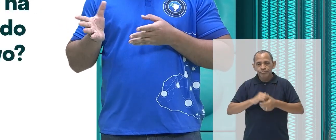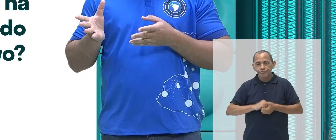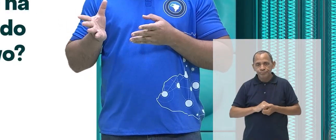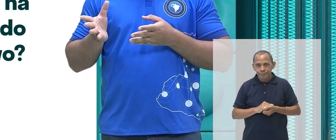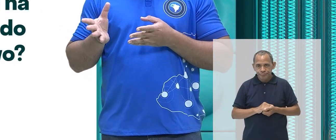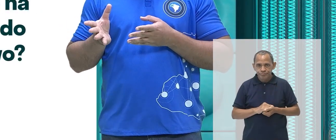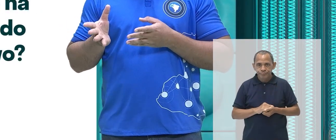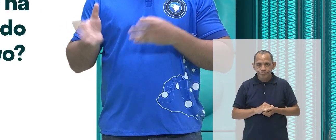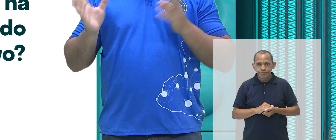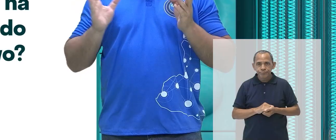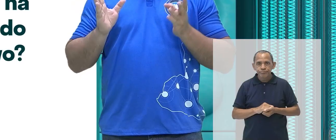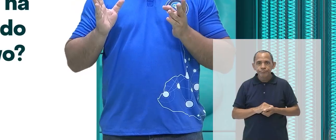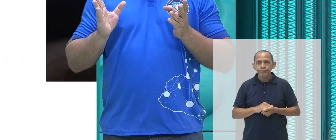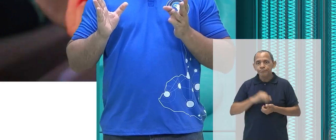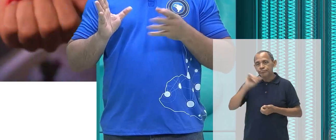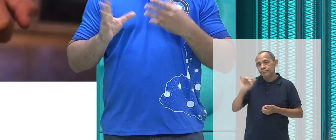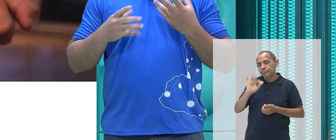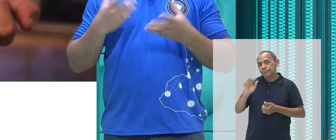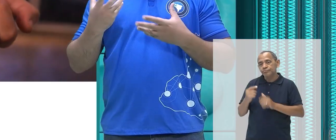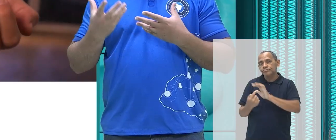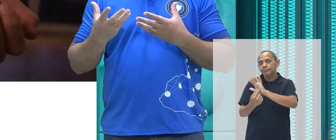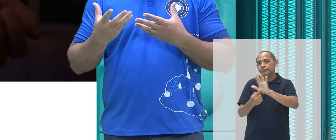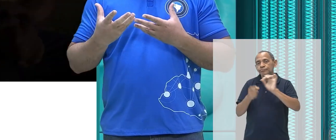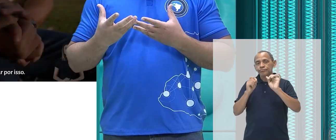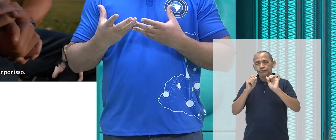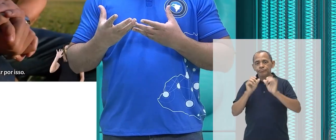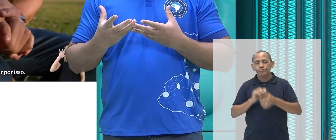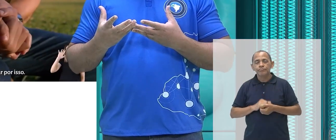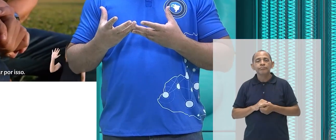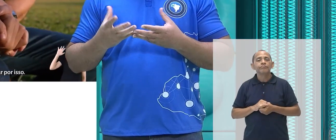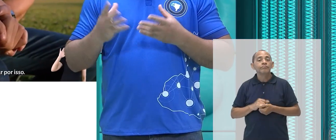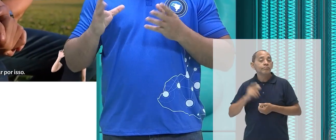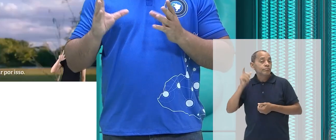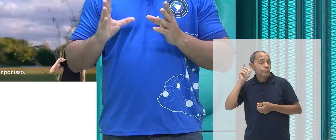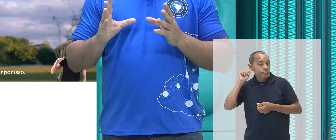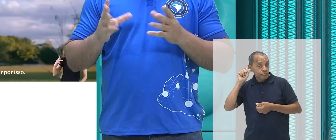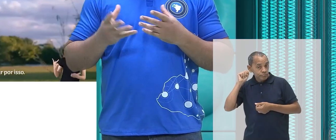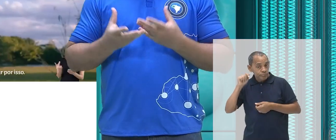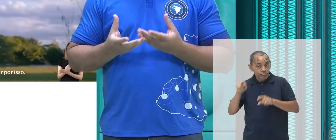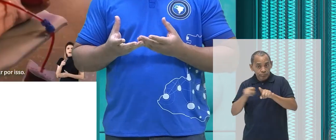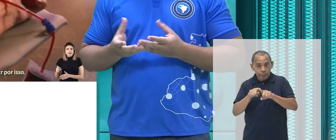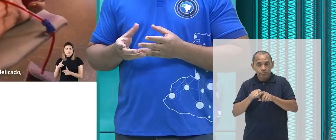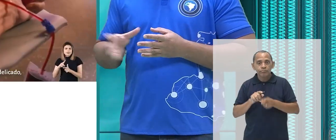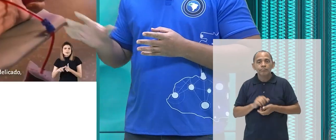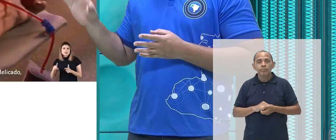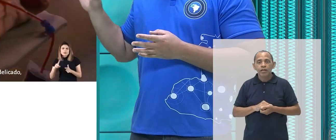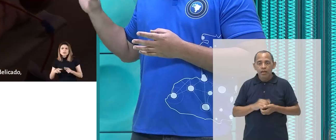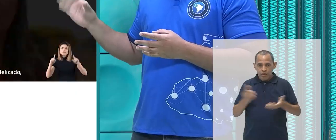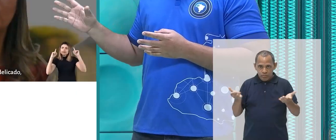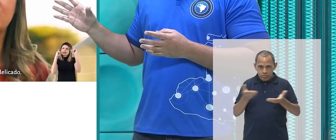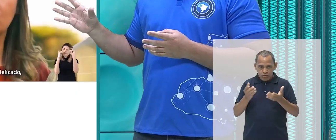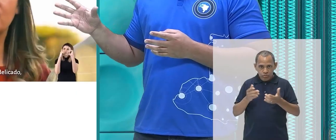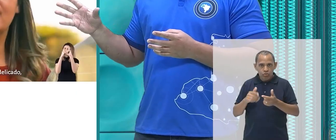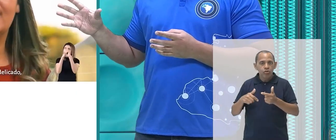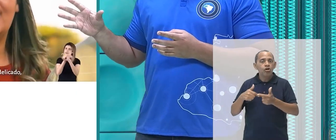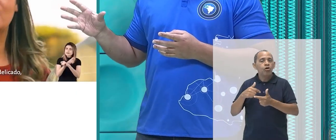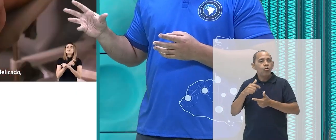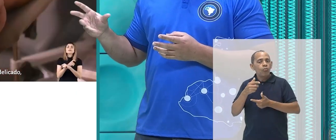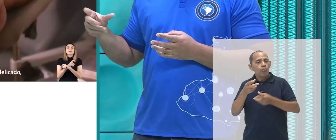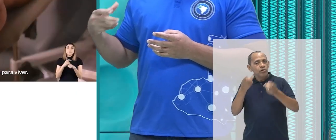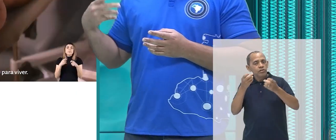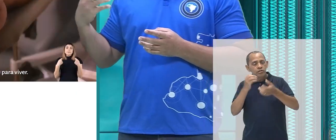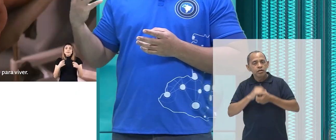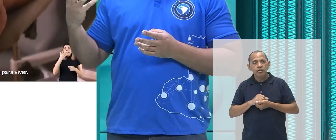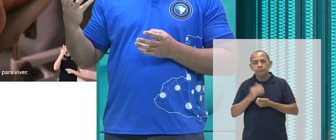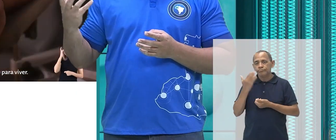para as imagens. Trabalhamos com o sonoro, certo? Agora nós vamos trabalhar com essas imagens